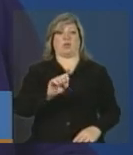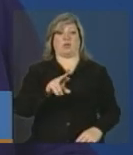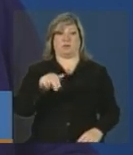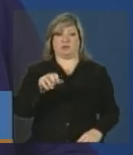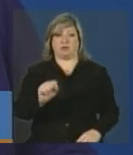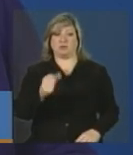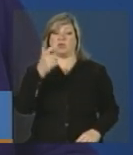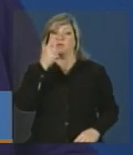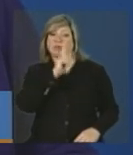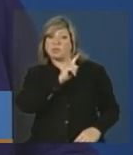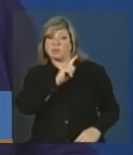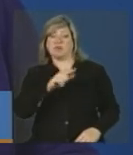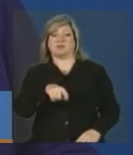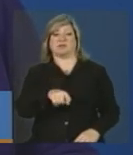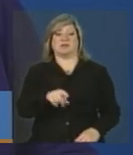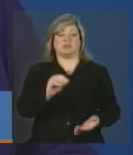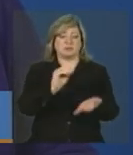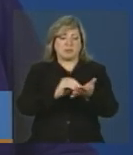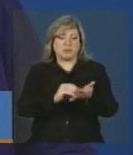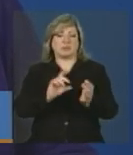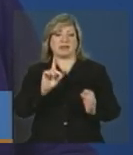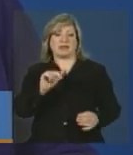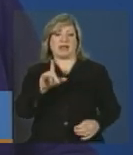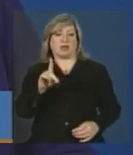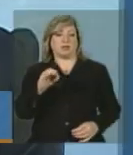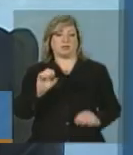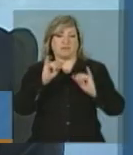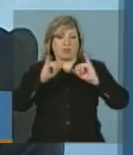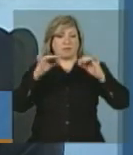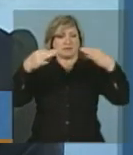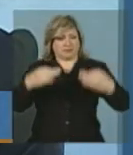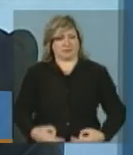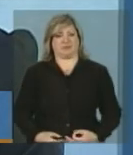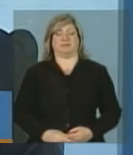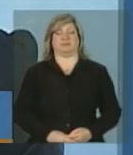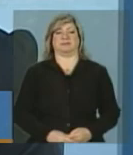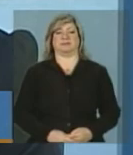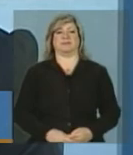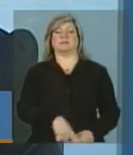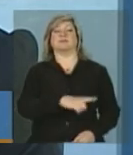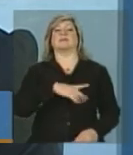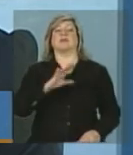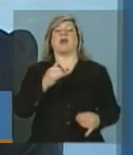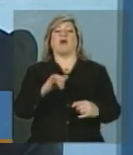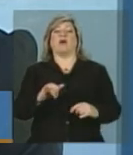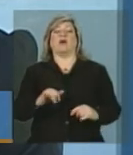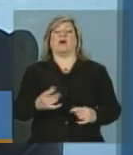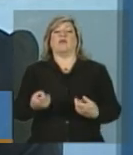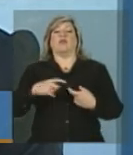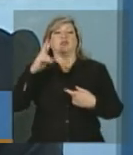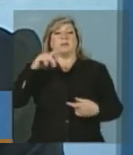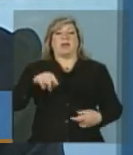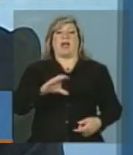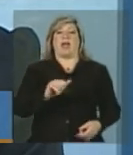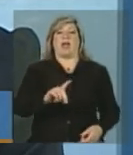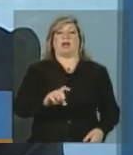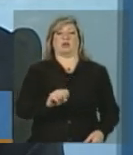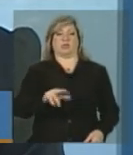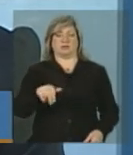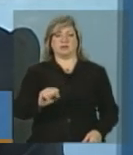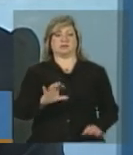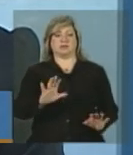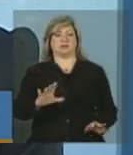o CAD SUAS e atualizar esses dados. Bom, voltando, Camila, em relação à questão do CAD SUAS,